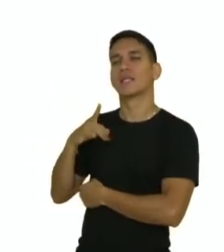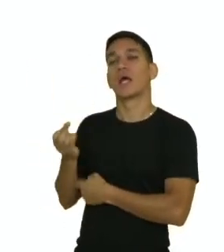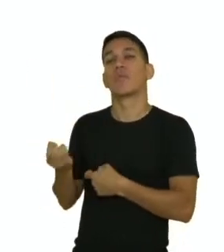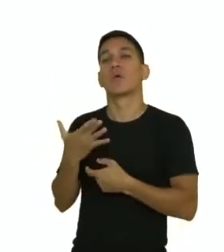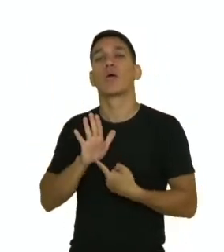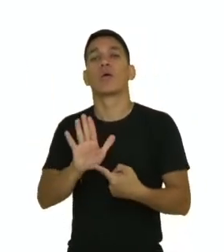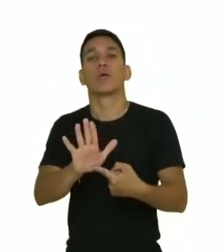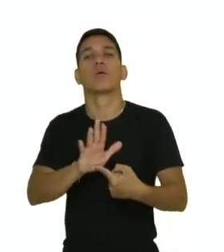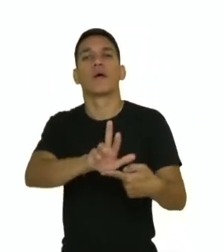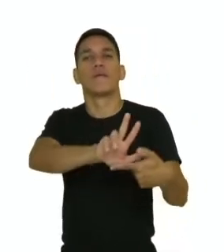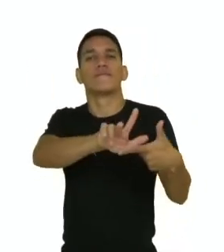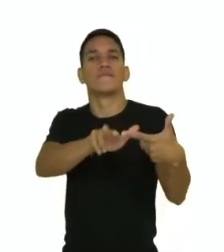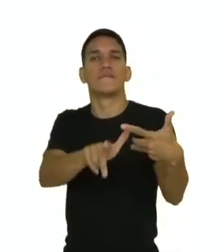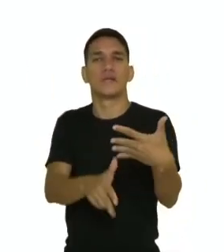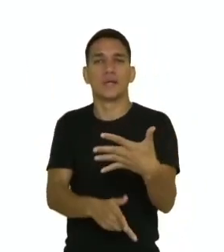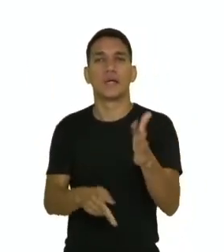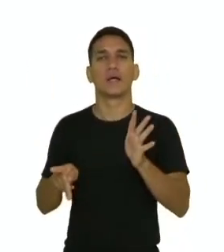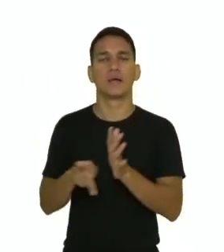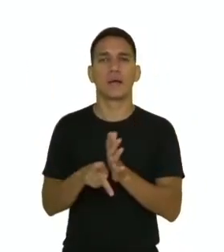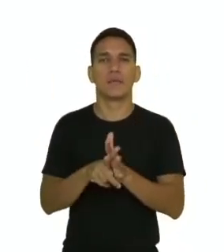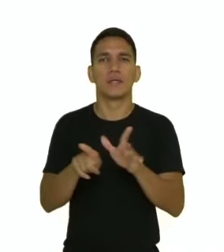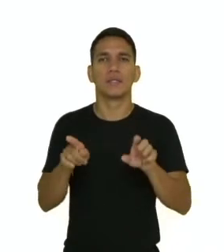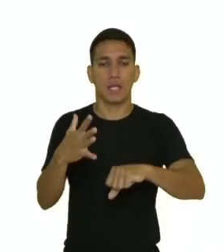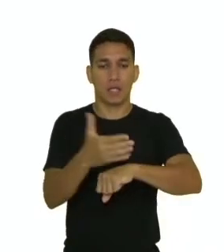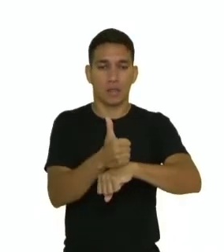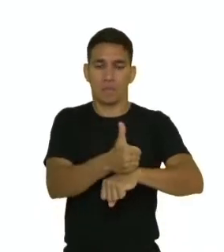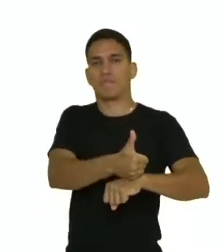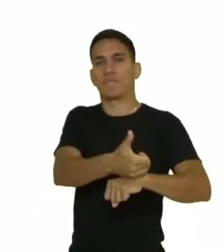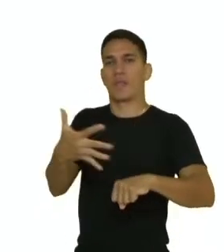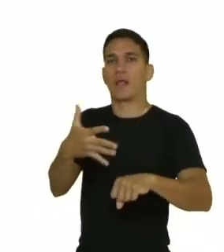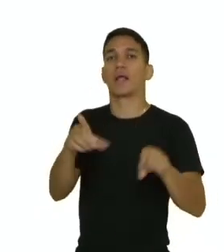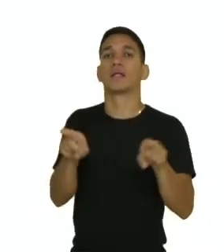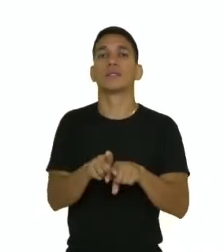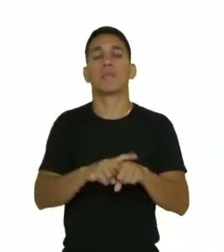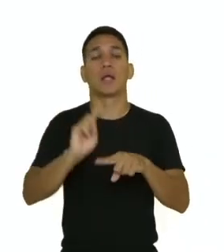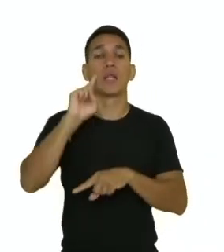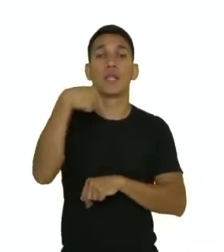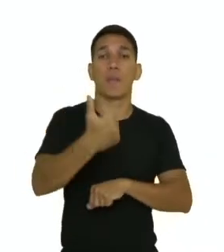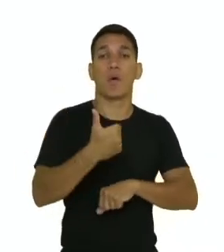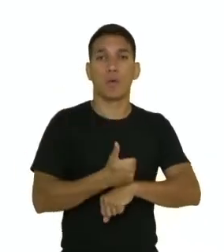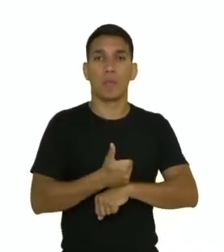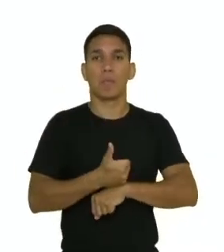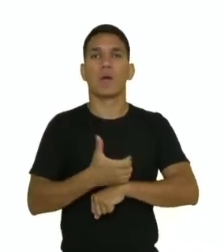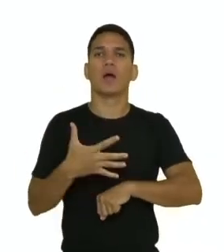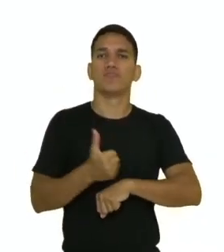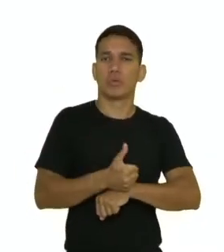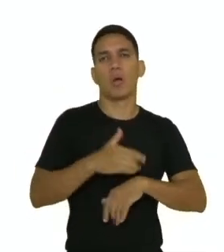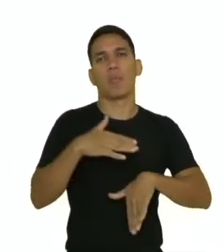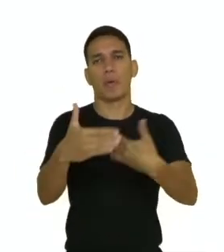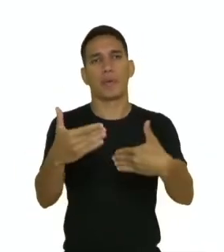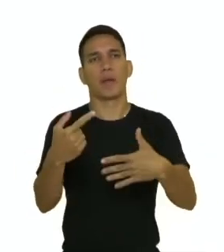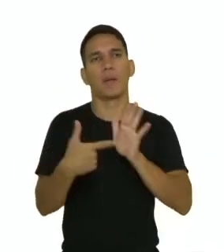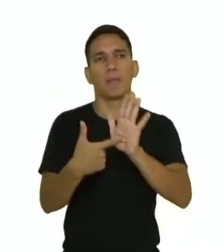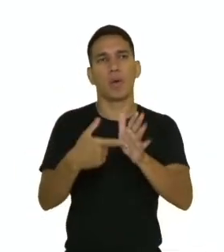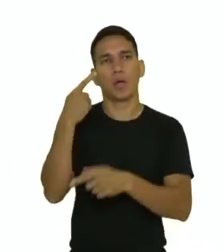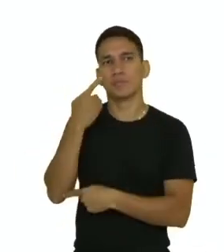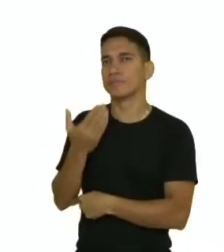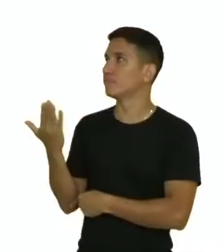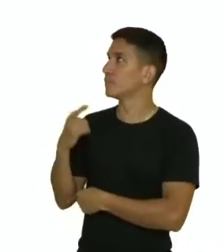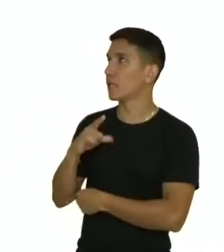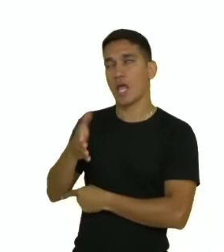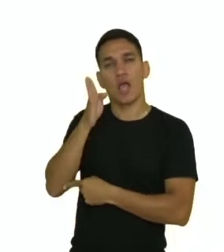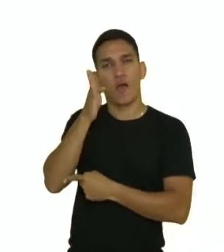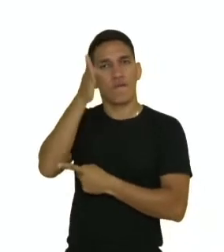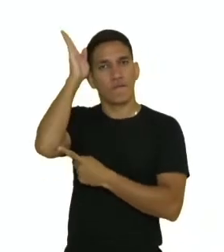estão a decolonidade e epistemologias pós-colonialistas. Aí tem uma foto aí onde a gente vê o Foucault,